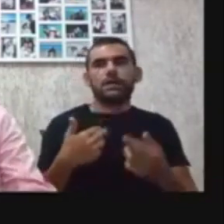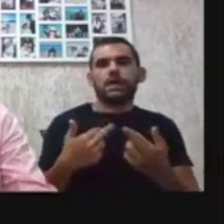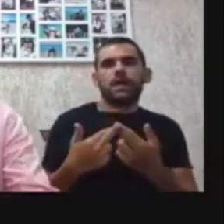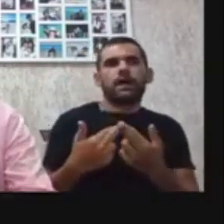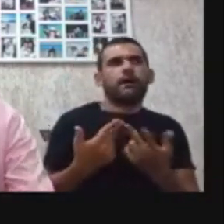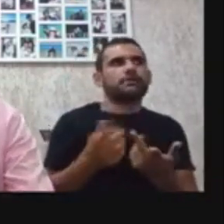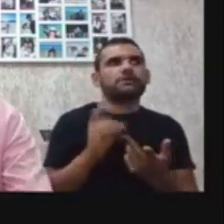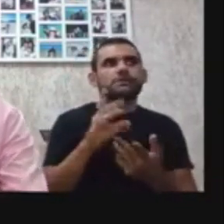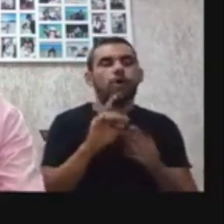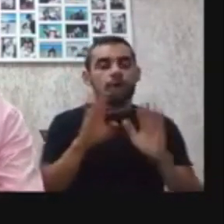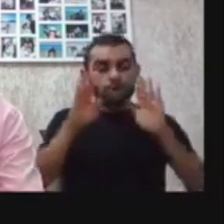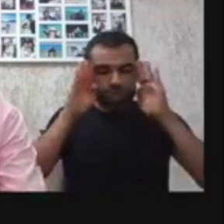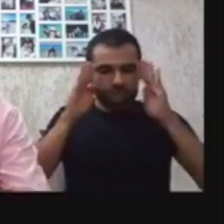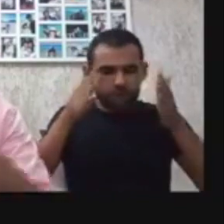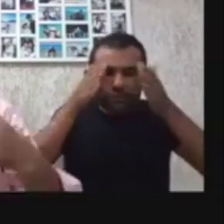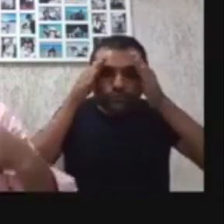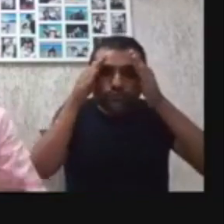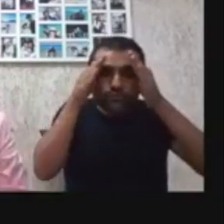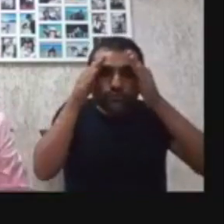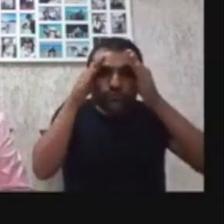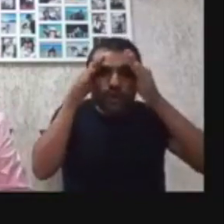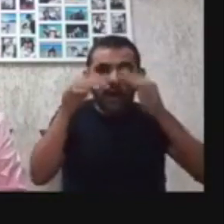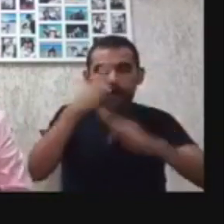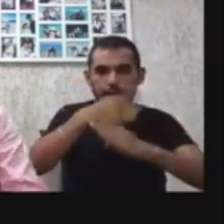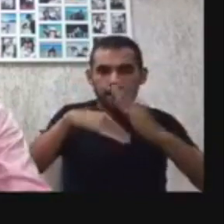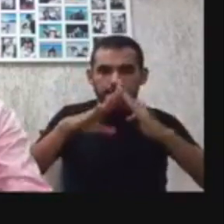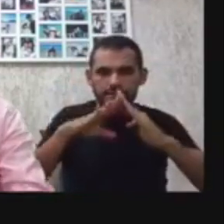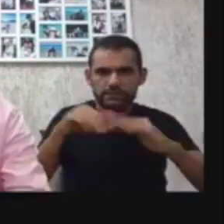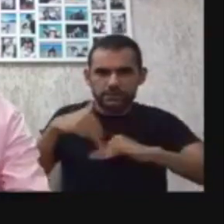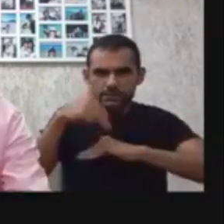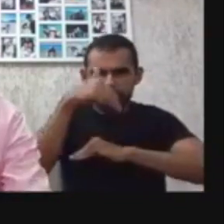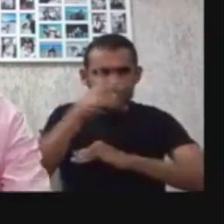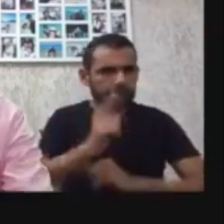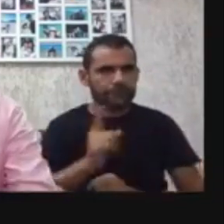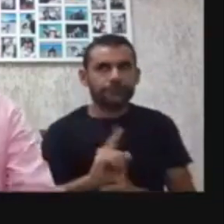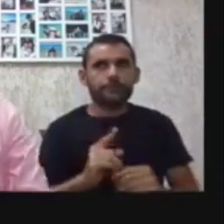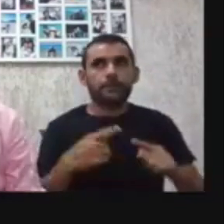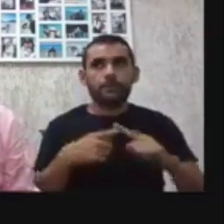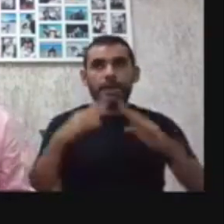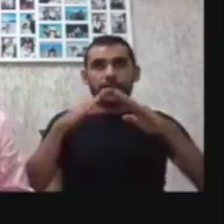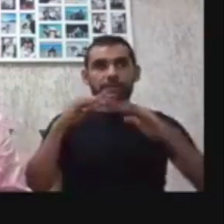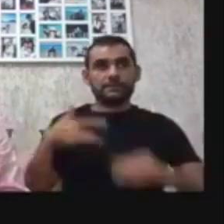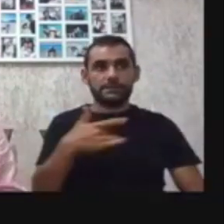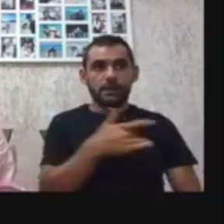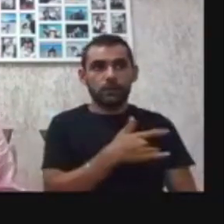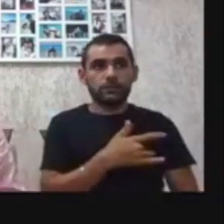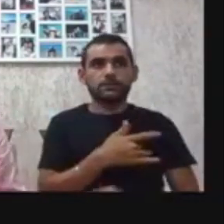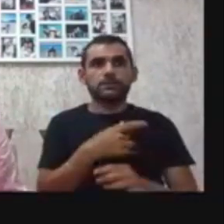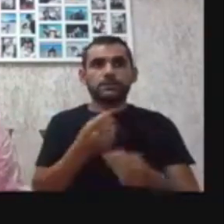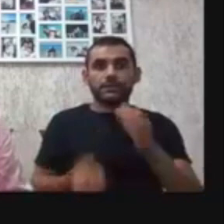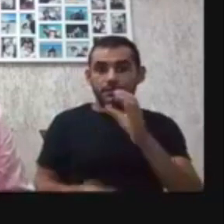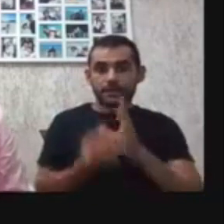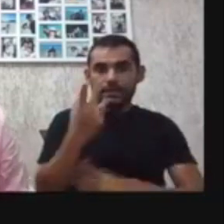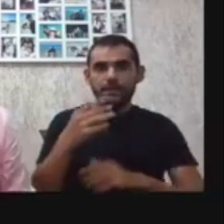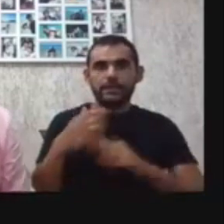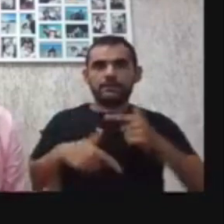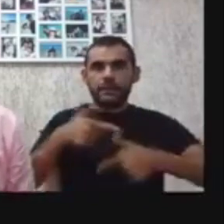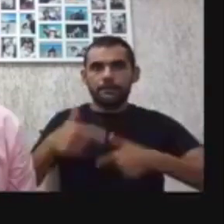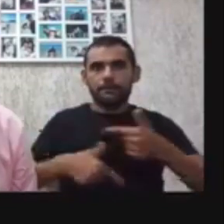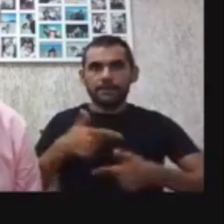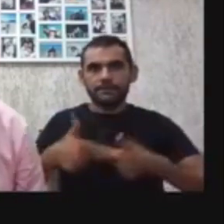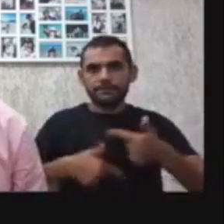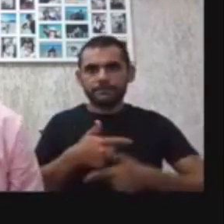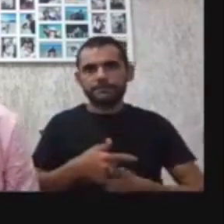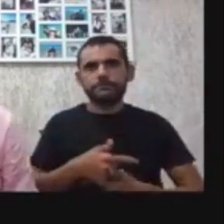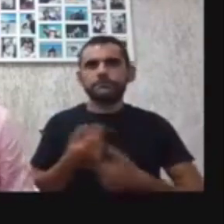não. A preferência tem que ser o desenvolvimento aqui dentro da nossa cidade, porque essas casas de saúde são grandes geradoras de emprego. São